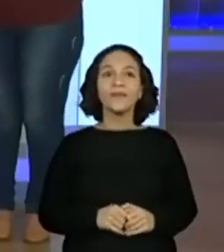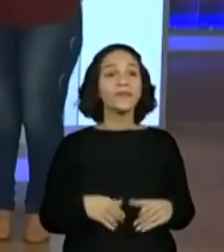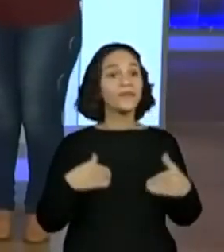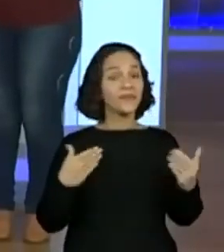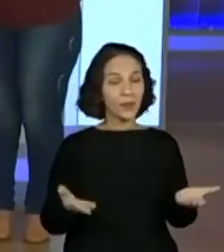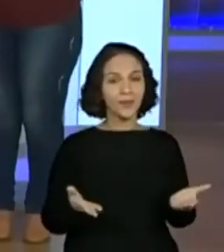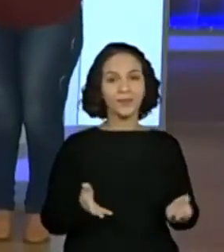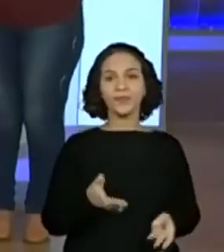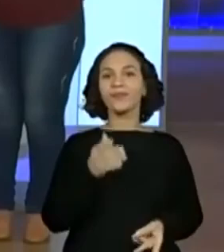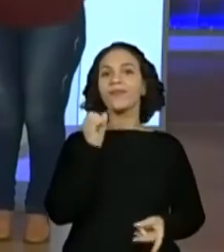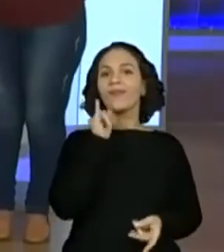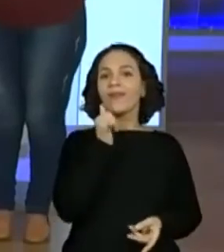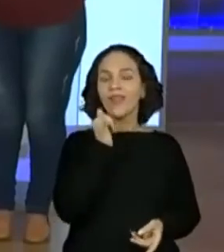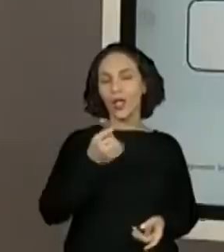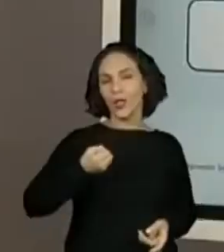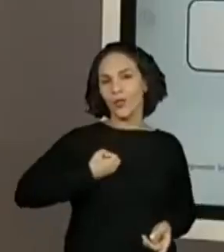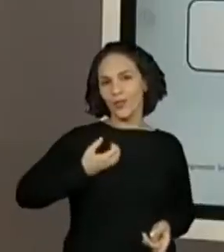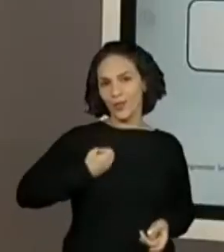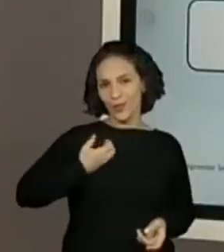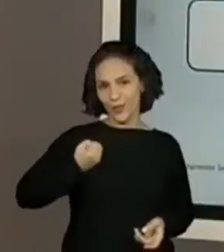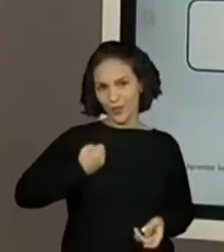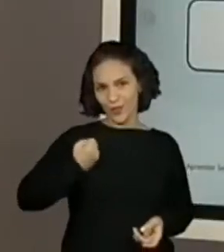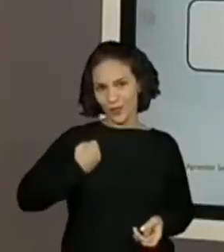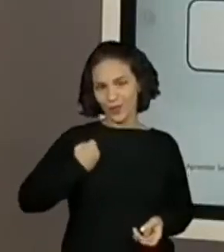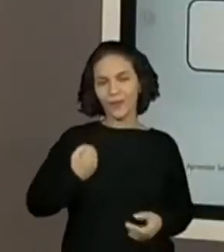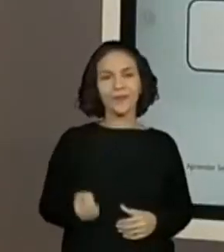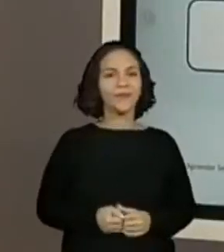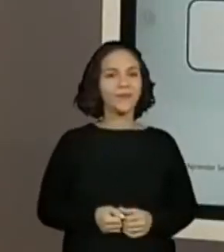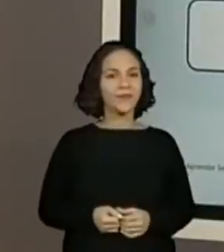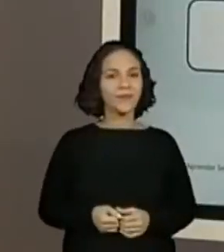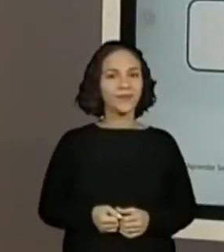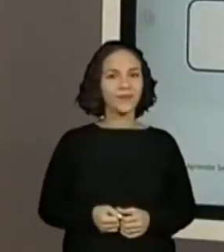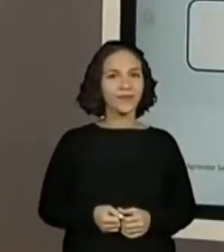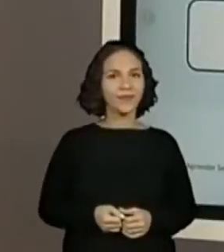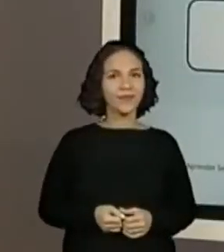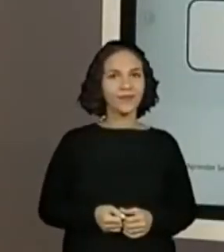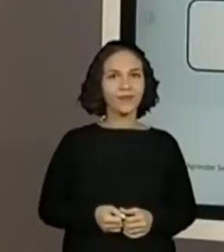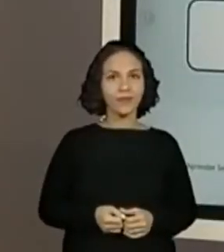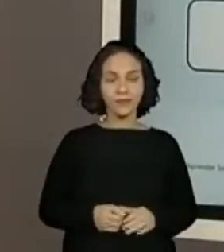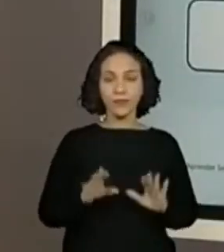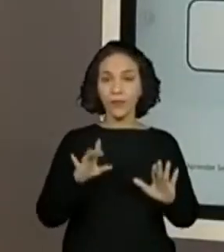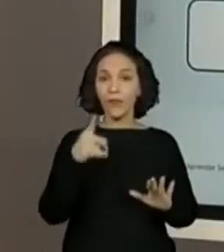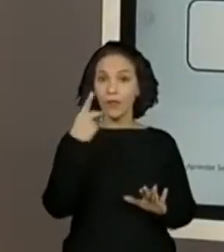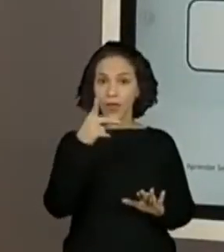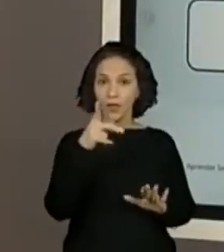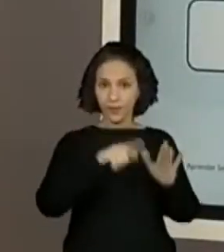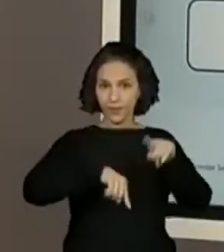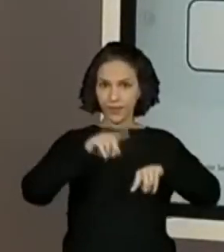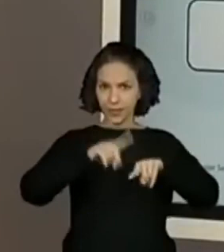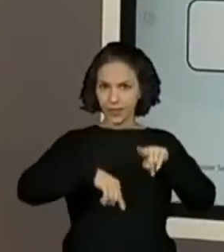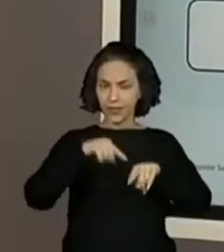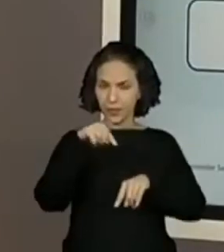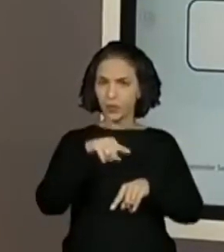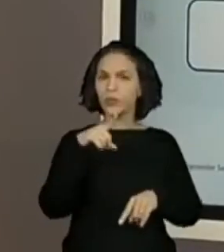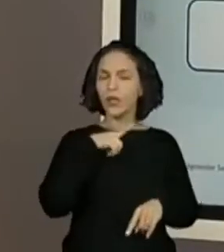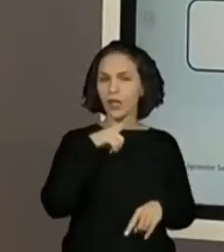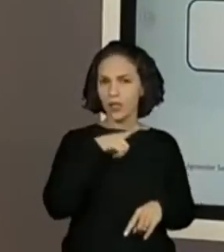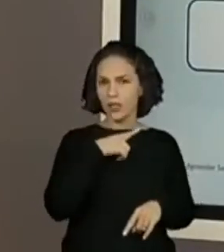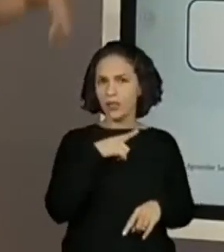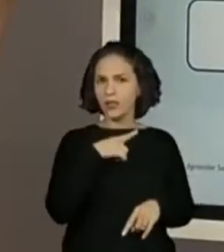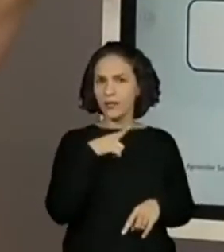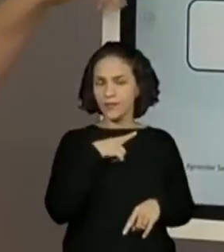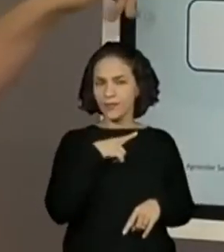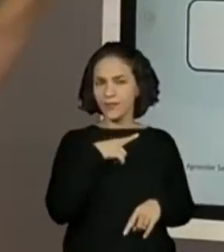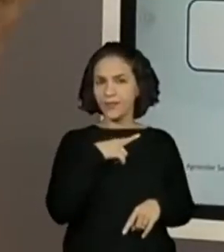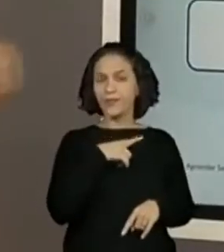Aí, a primeira atividade que nós vamos fazer é um ditado de números. Aí, na apostila de vocês, no material de vocês, devem ter,